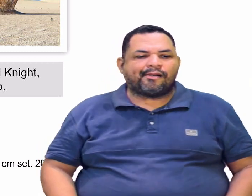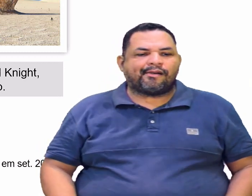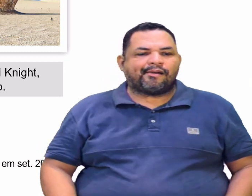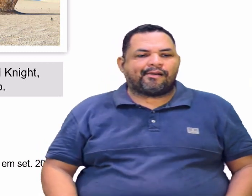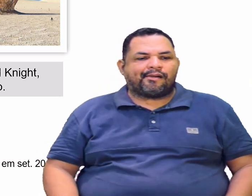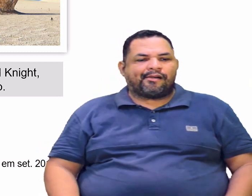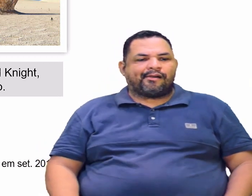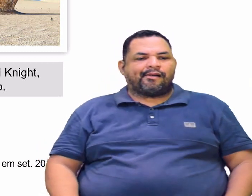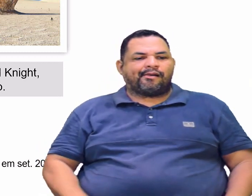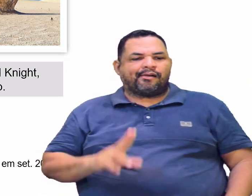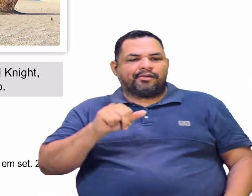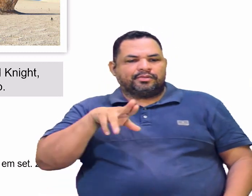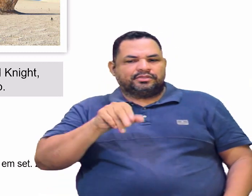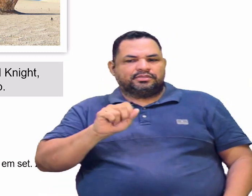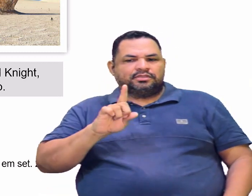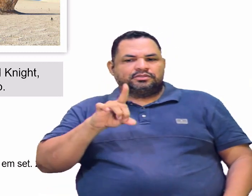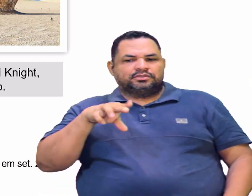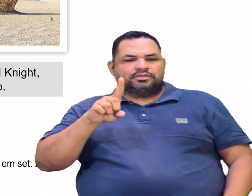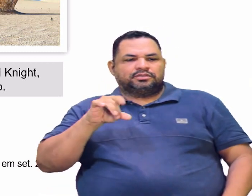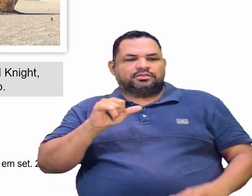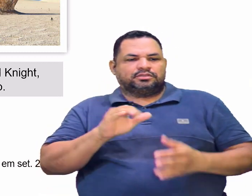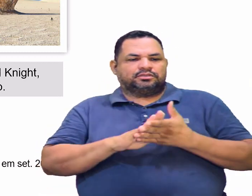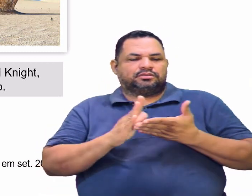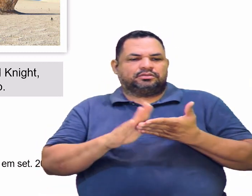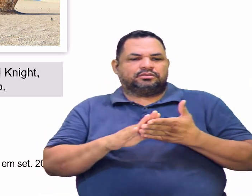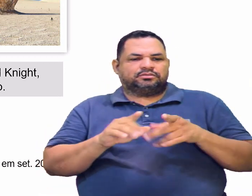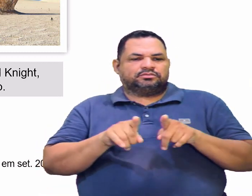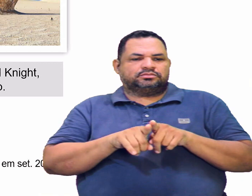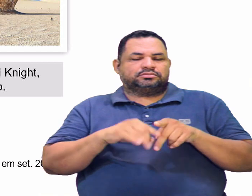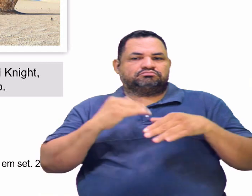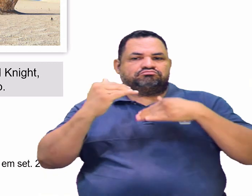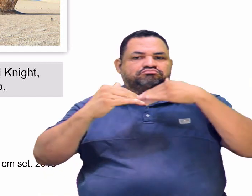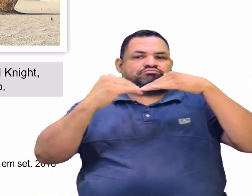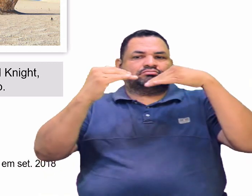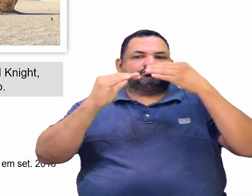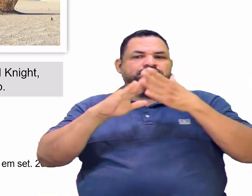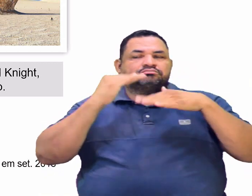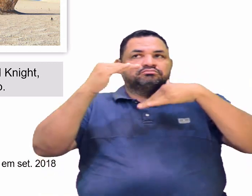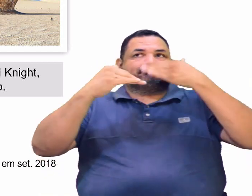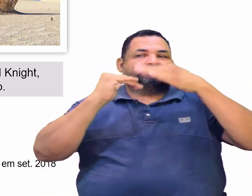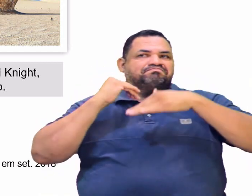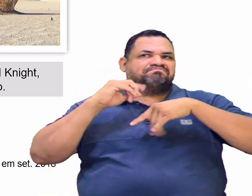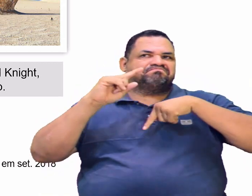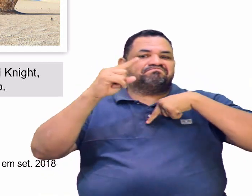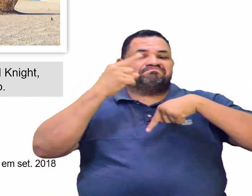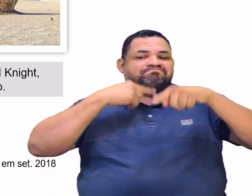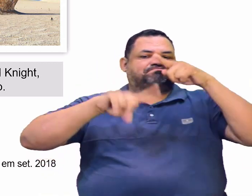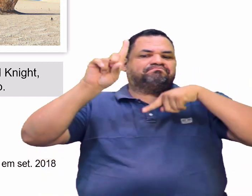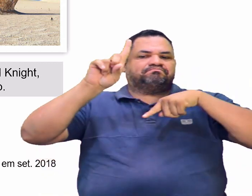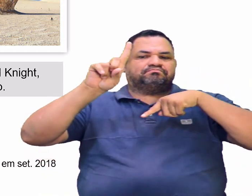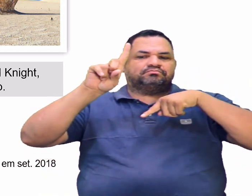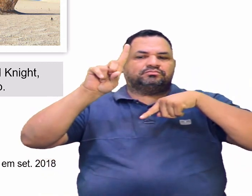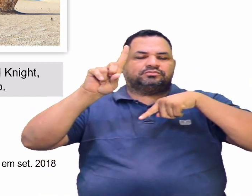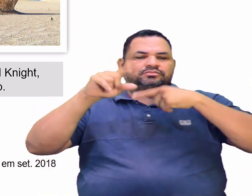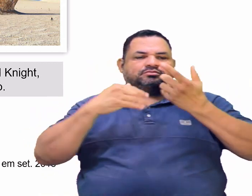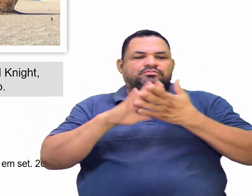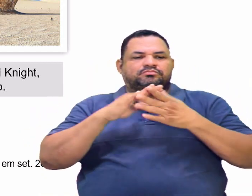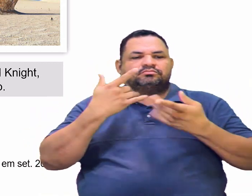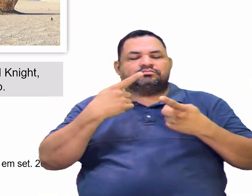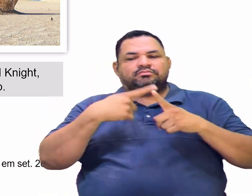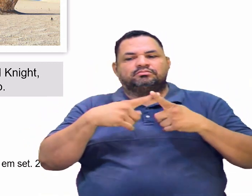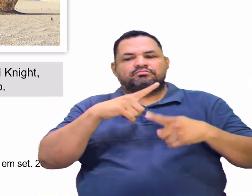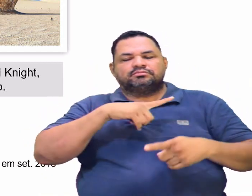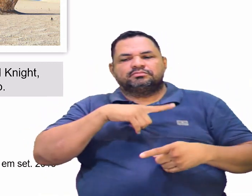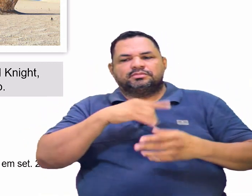A animação digital aqui foi um salto grande, né? Foi assim uma facilidade porque as pessoas tinham